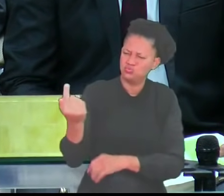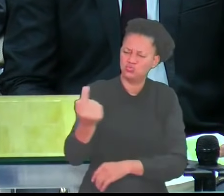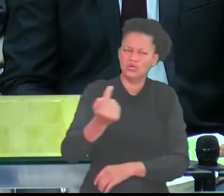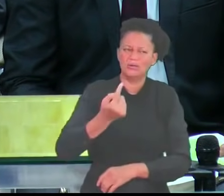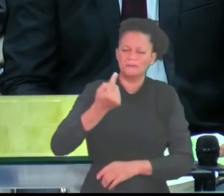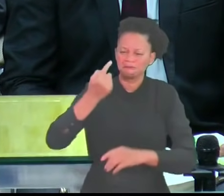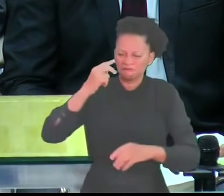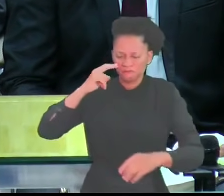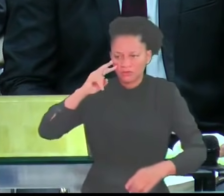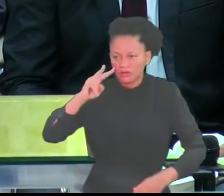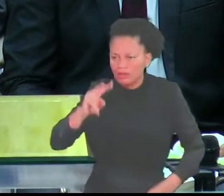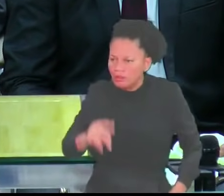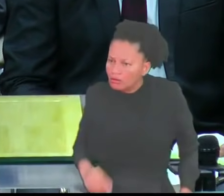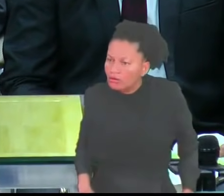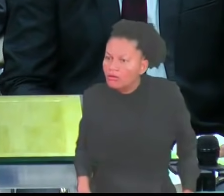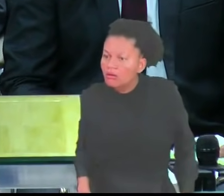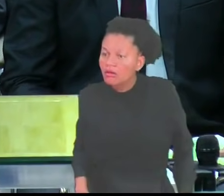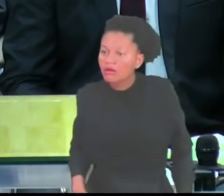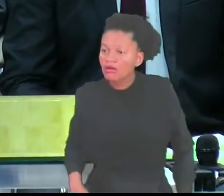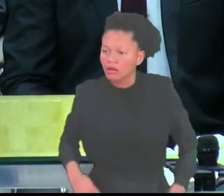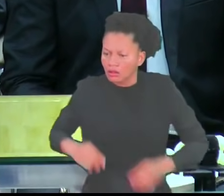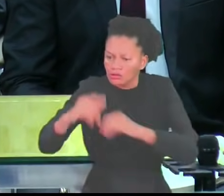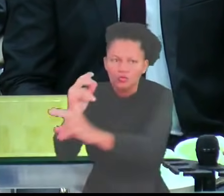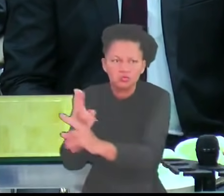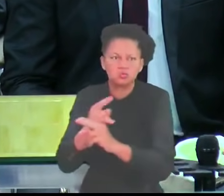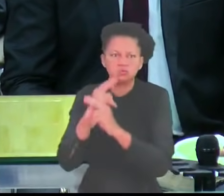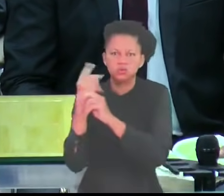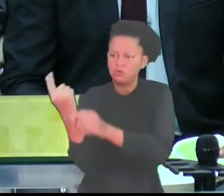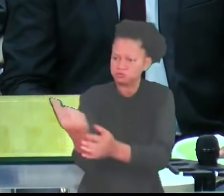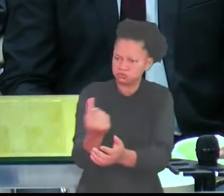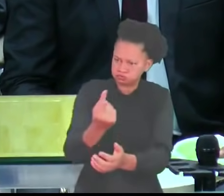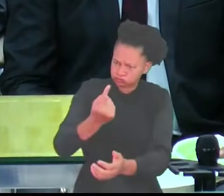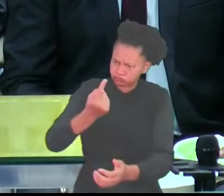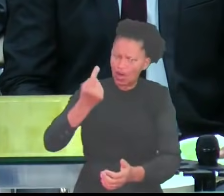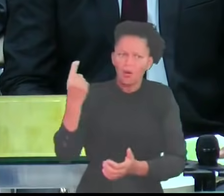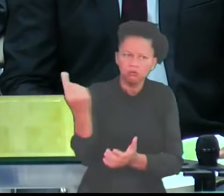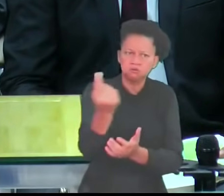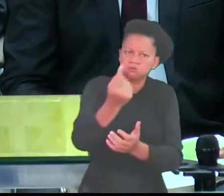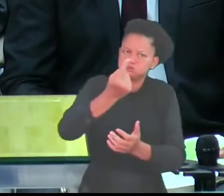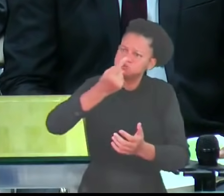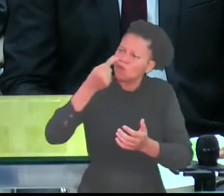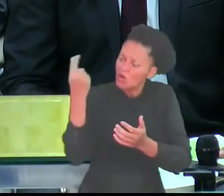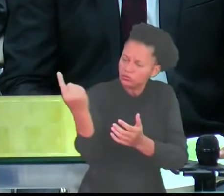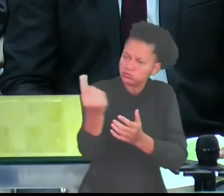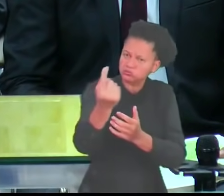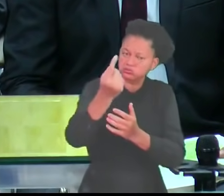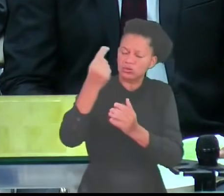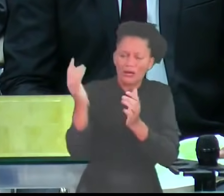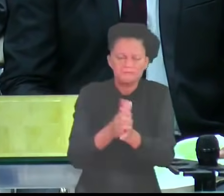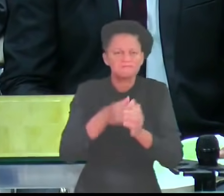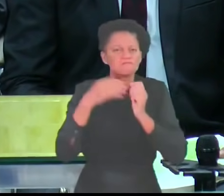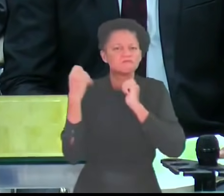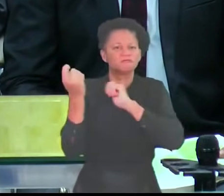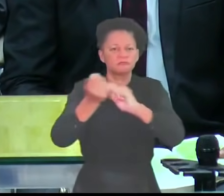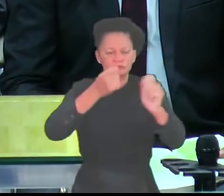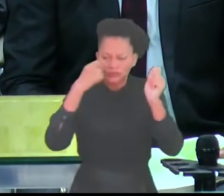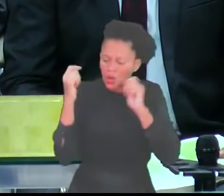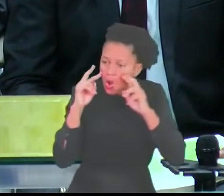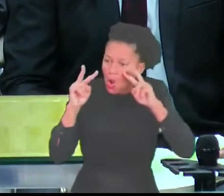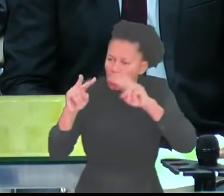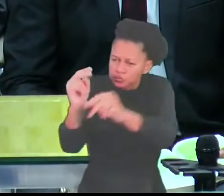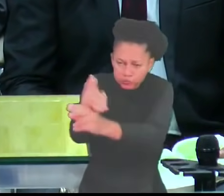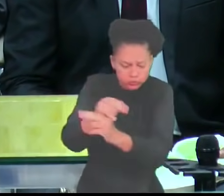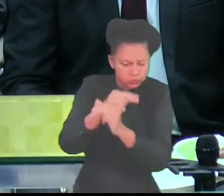Ele olha e o redemoinho vai subindo e o movimento vai subindo, aleluia, e ele vê